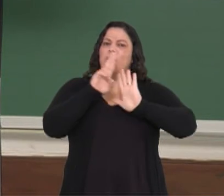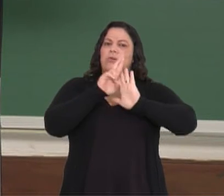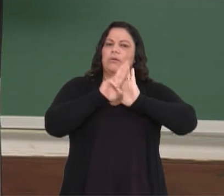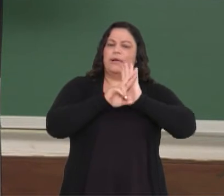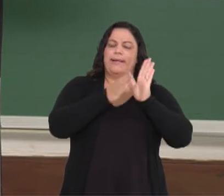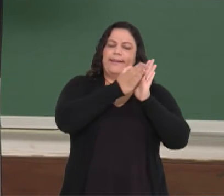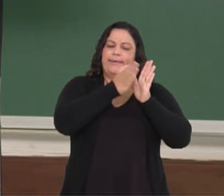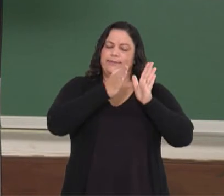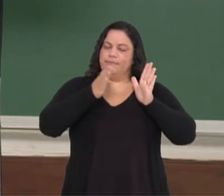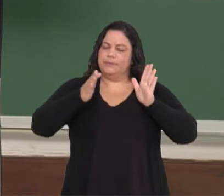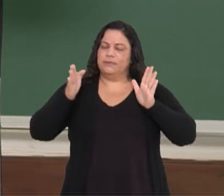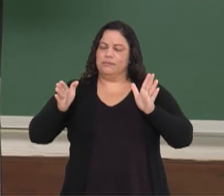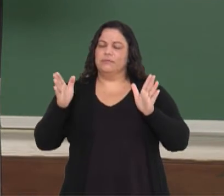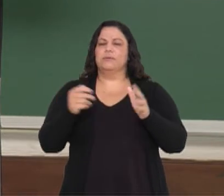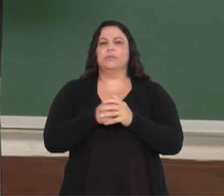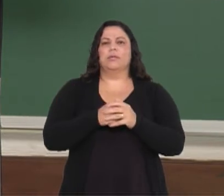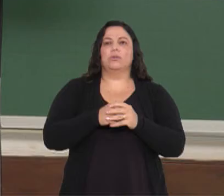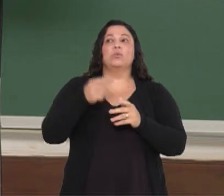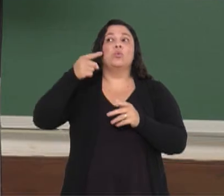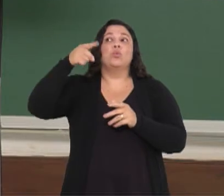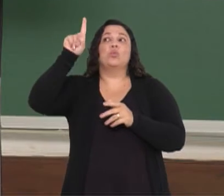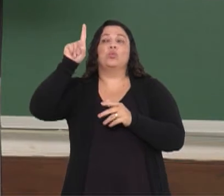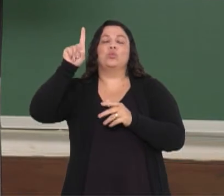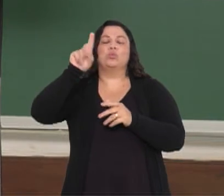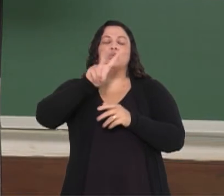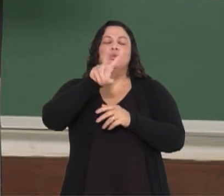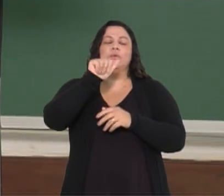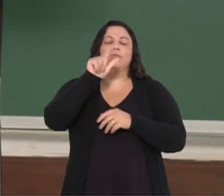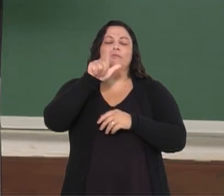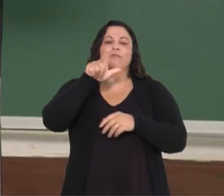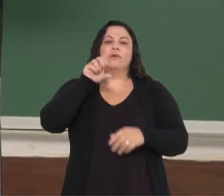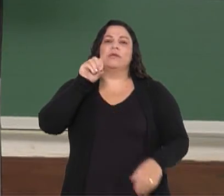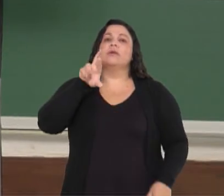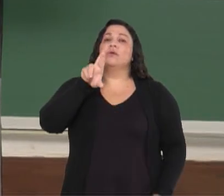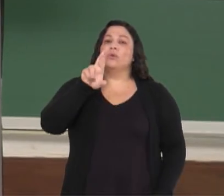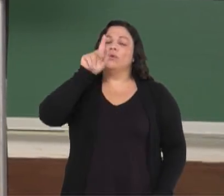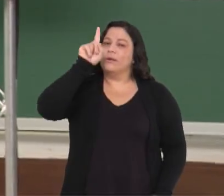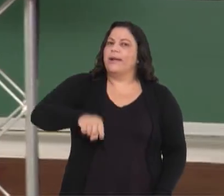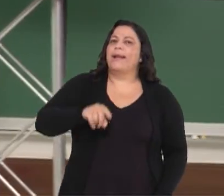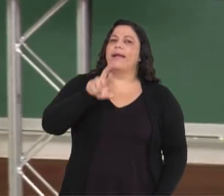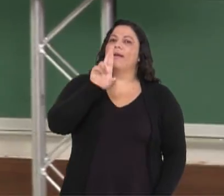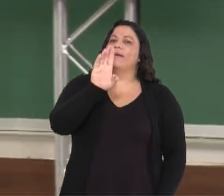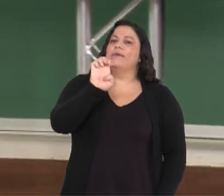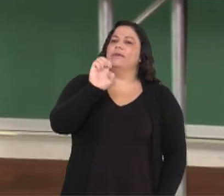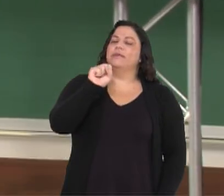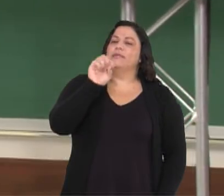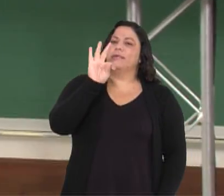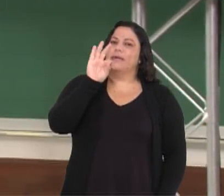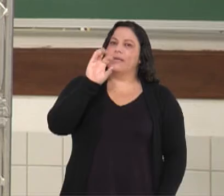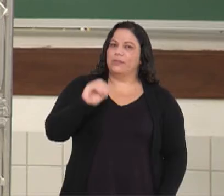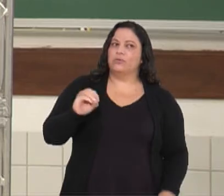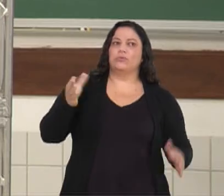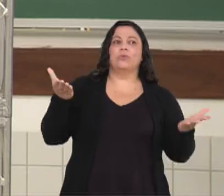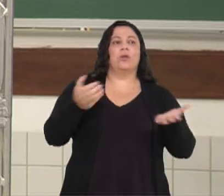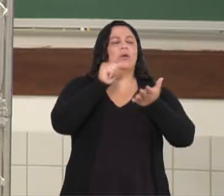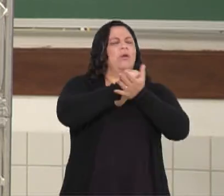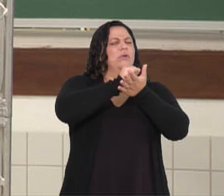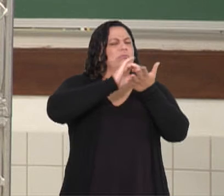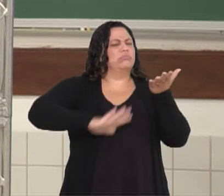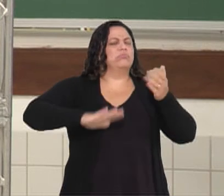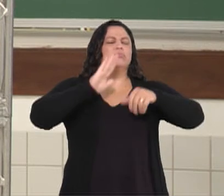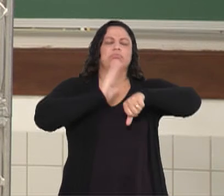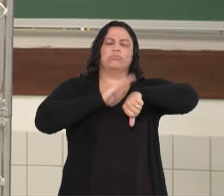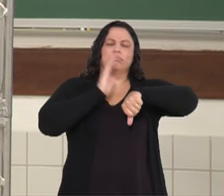exceto o último valor que é o resto. Muito bem. Vamos a um exercício, então? Tentem